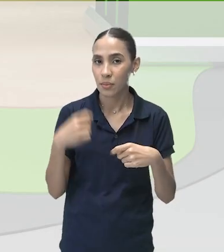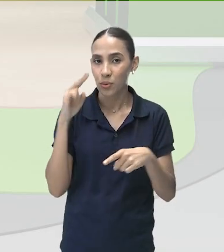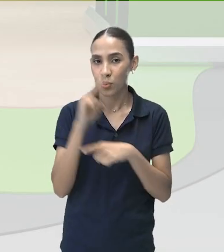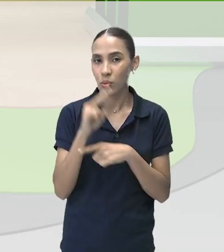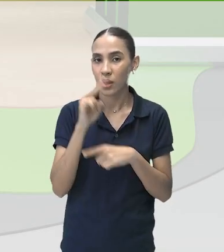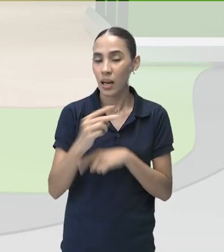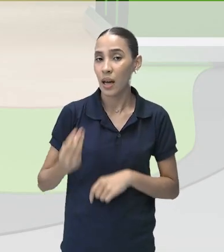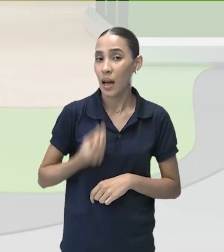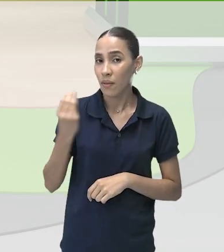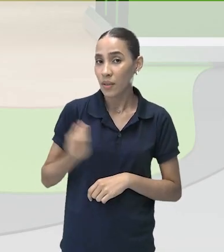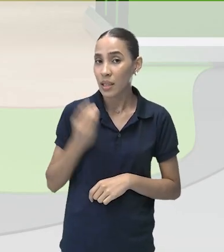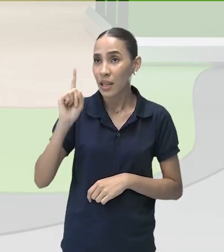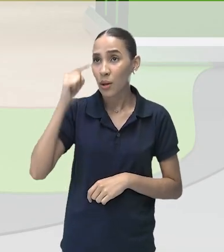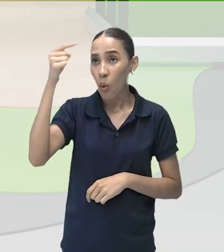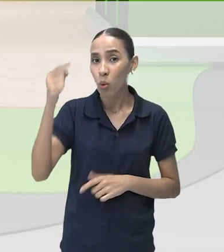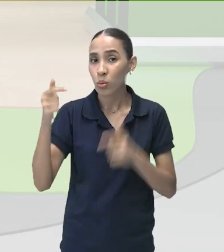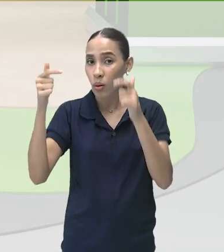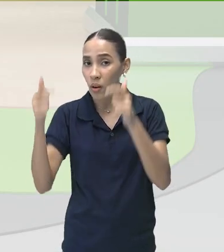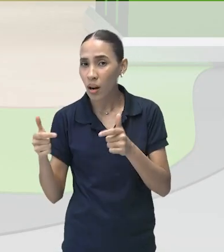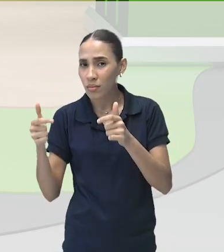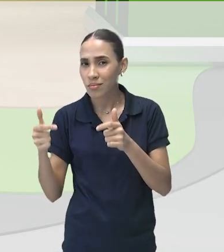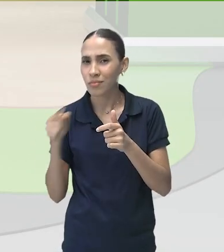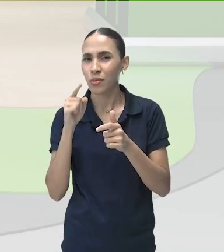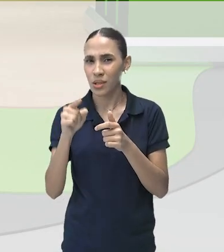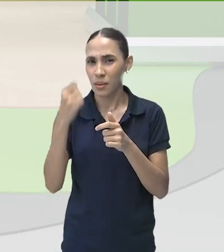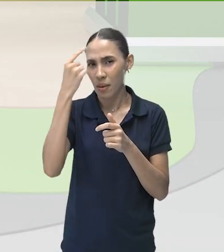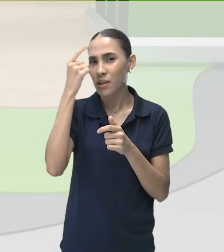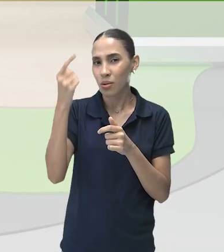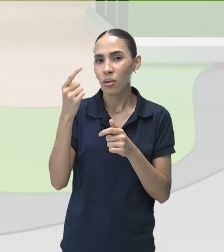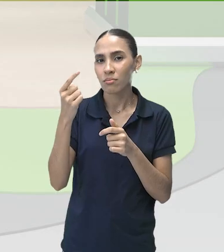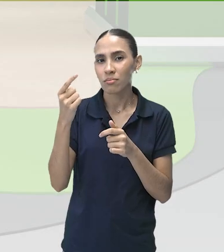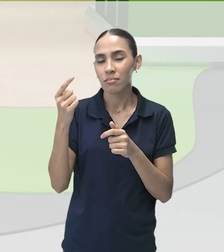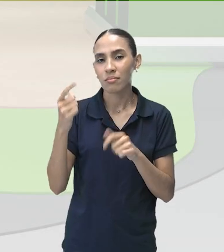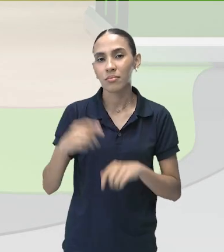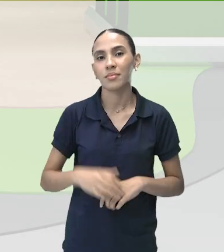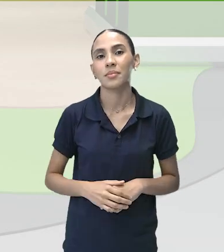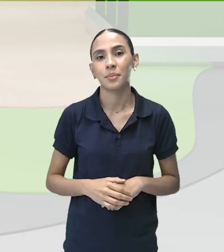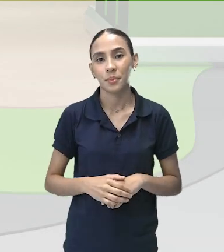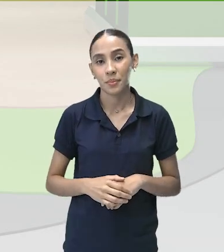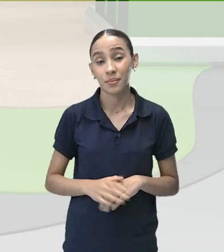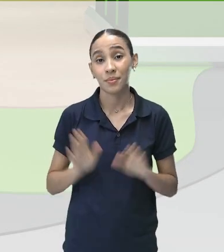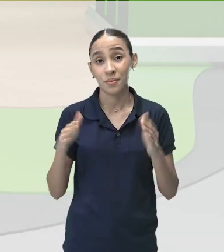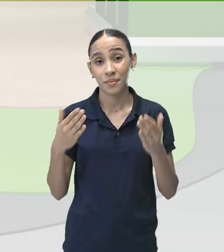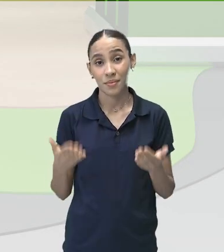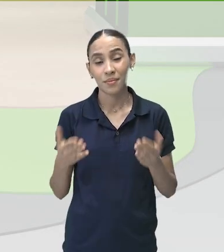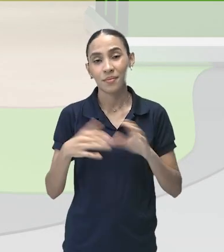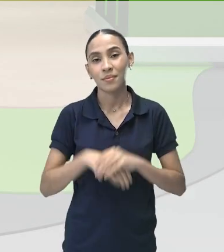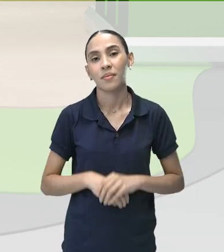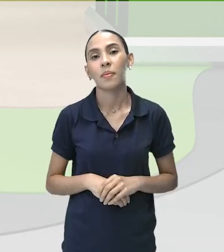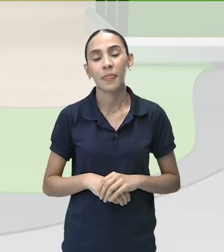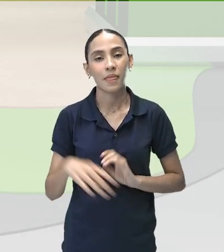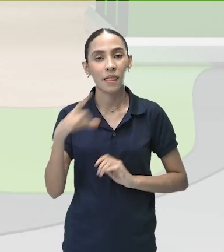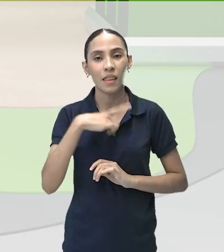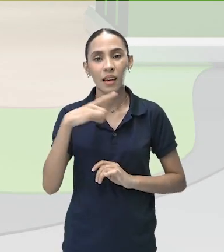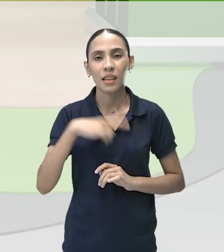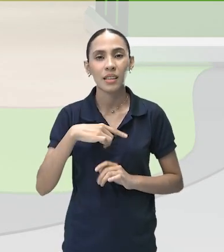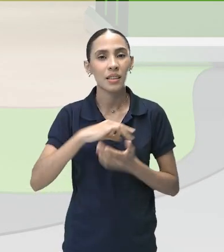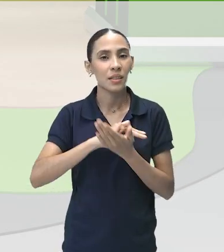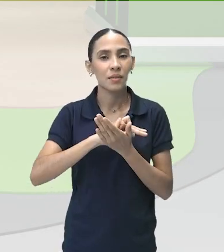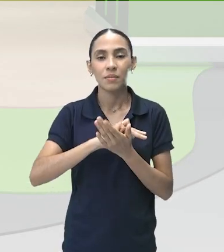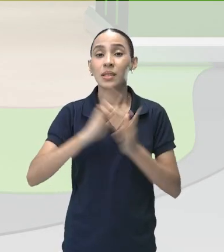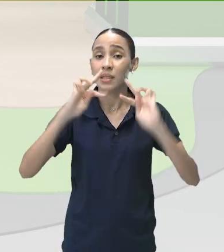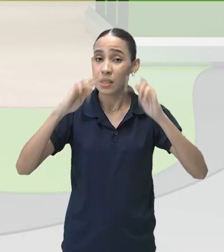a vida em outro lugar? Vocês já pensaram sobre isso? Pois saibam que existem